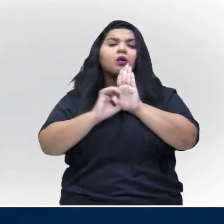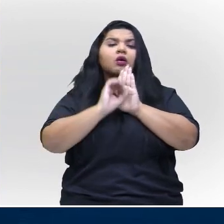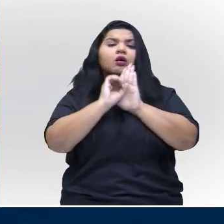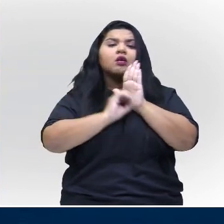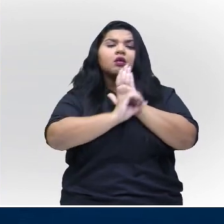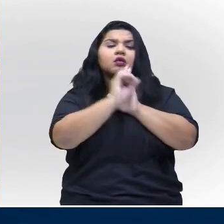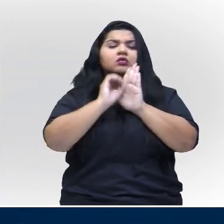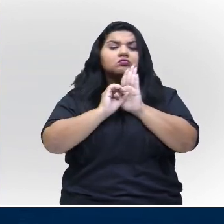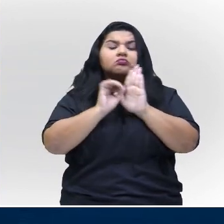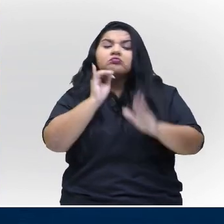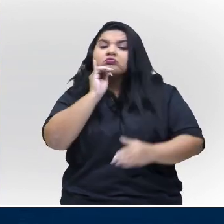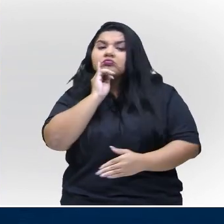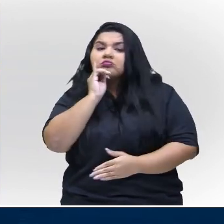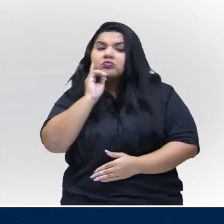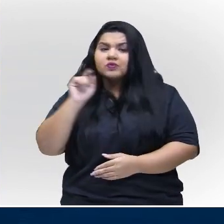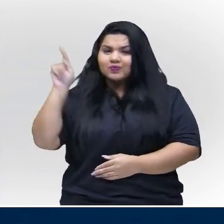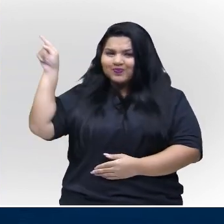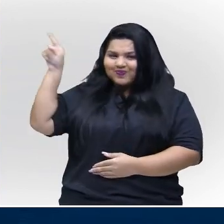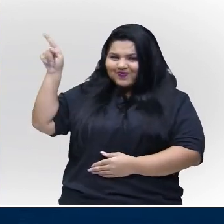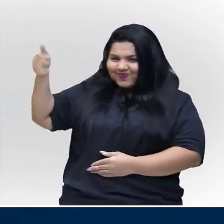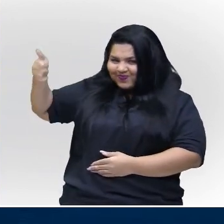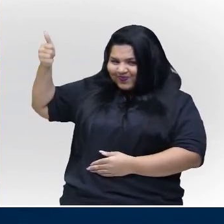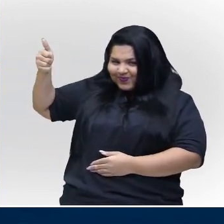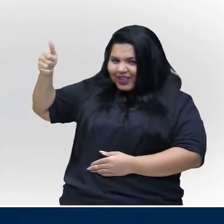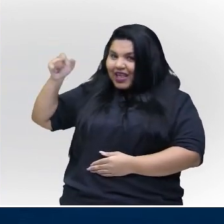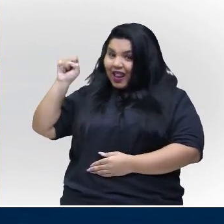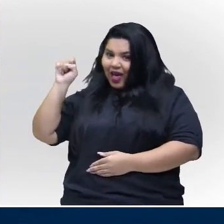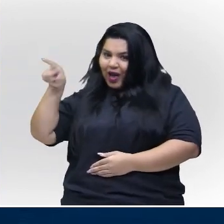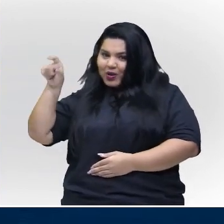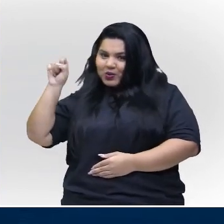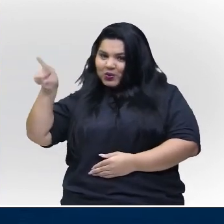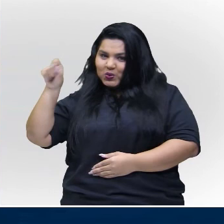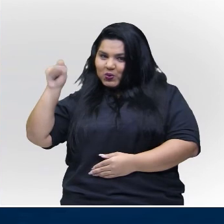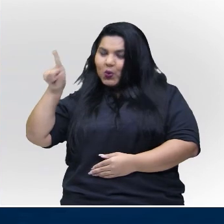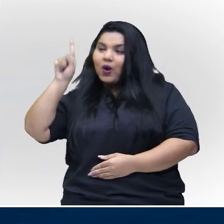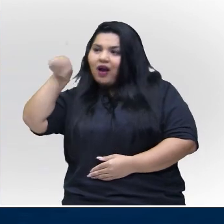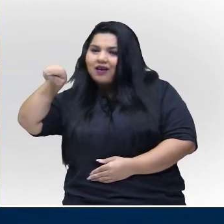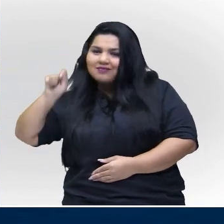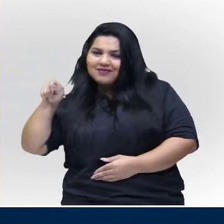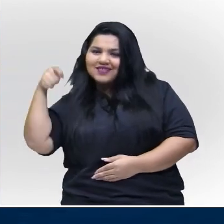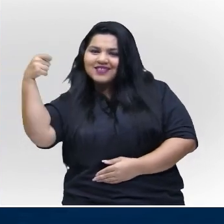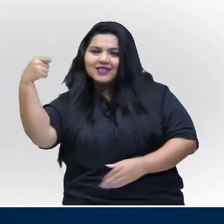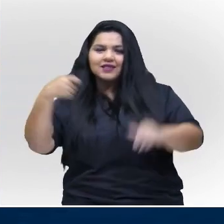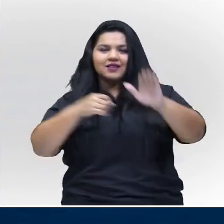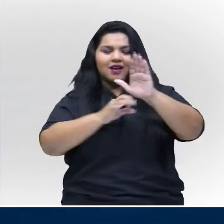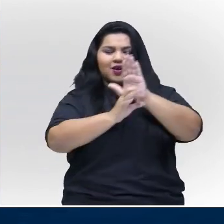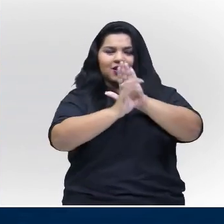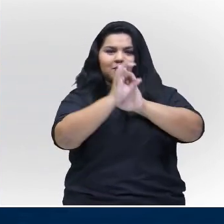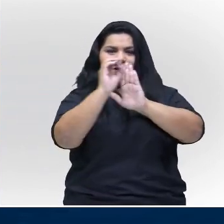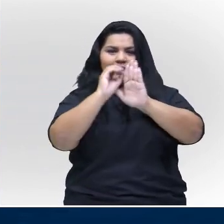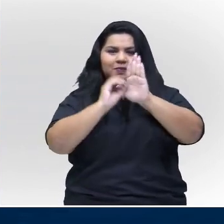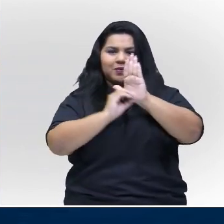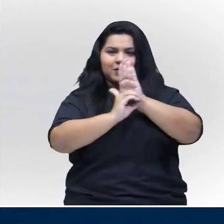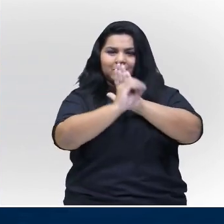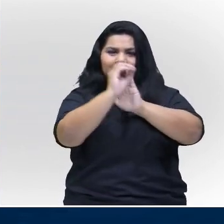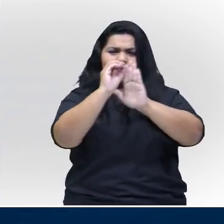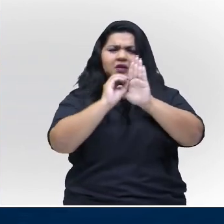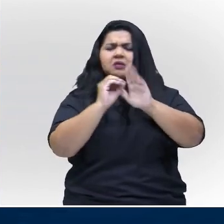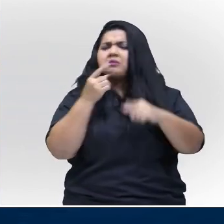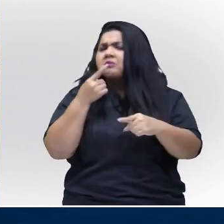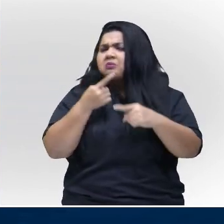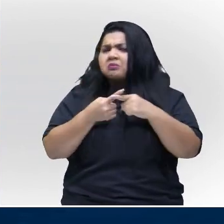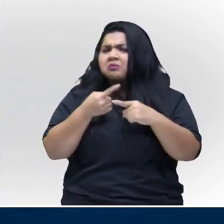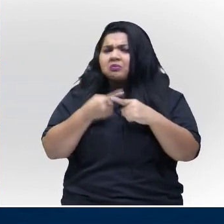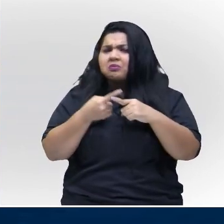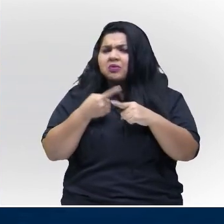célula eucarionte, essa primeira célula aqui, ó, que é uma célula animal. Por que ela é